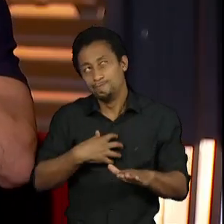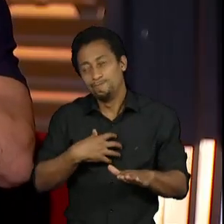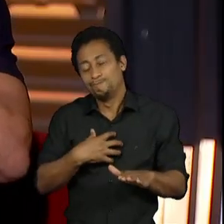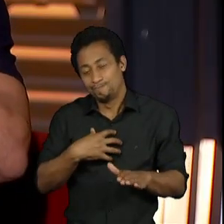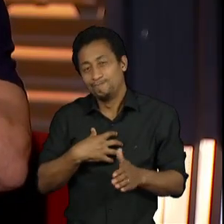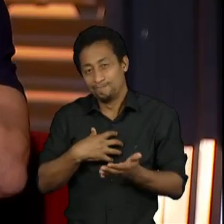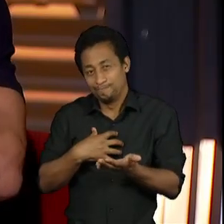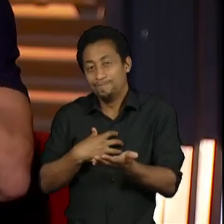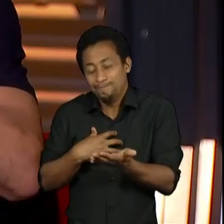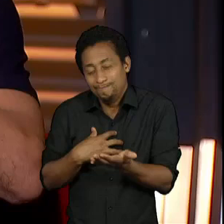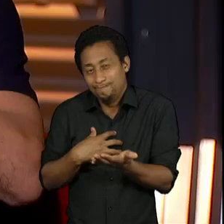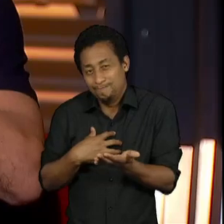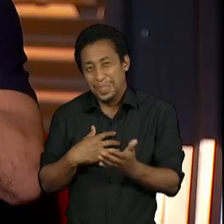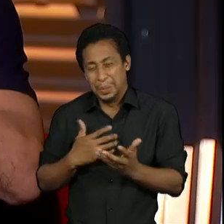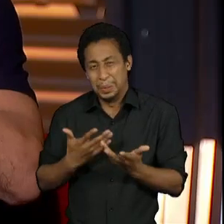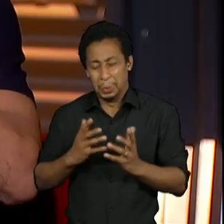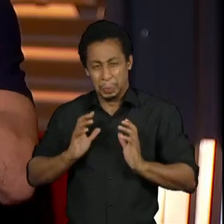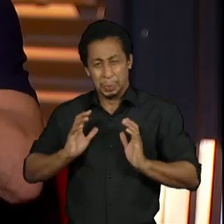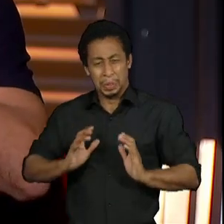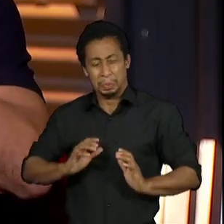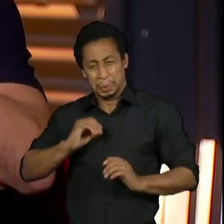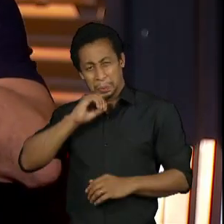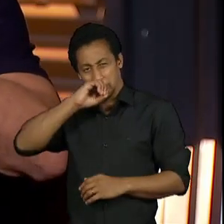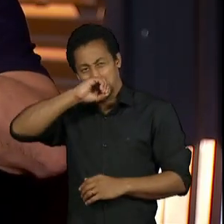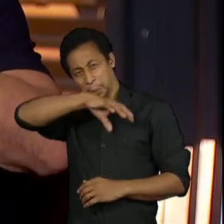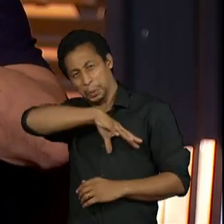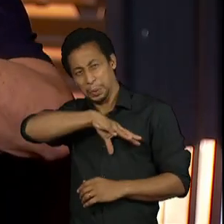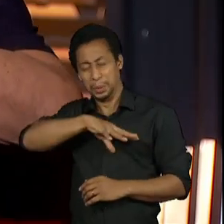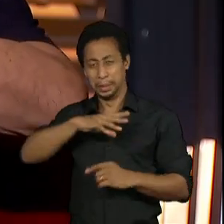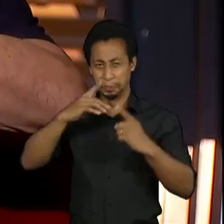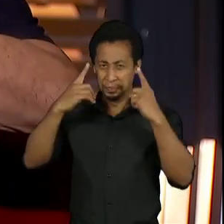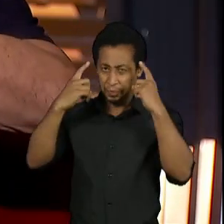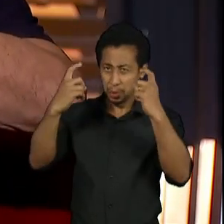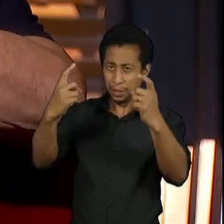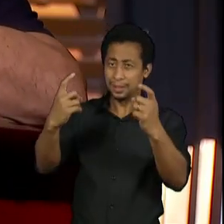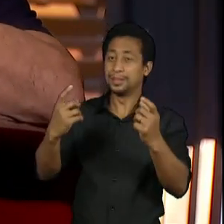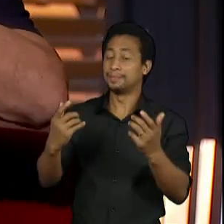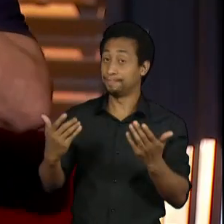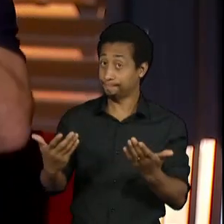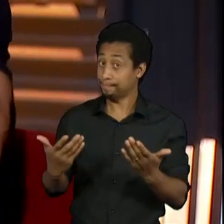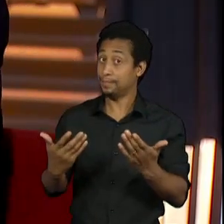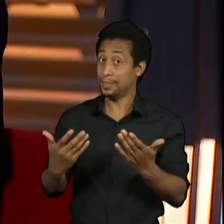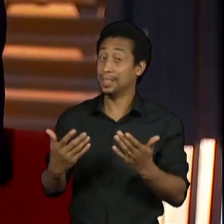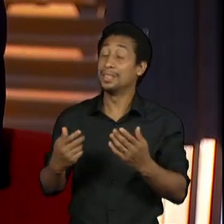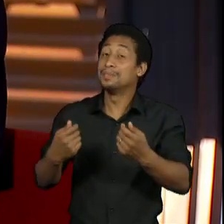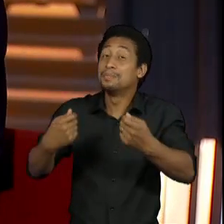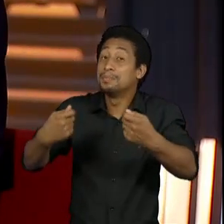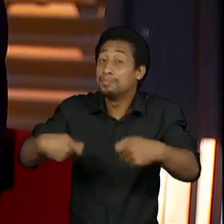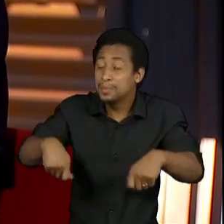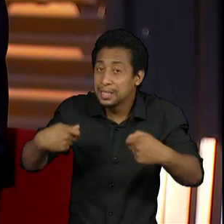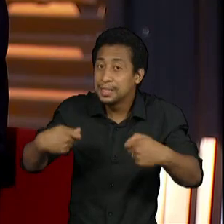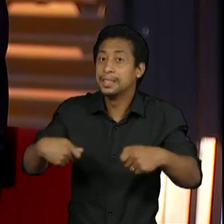essa postura, essa agressão vem com, você precisa desqualificar.